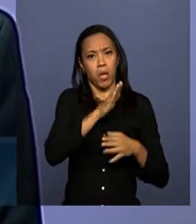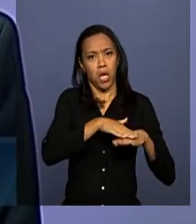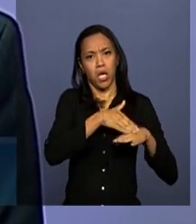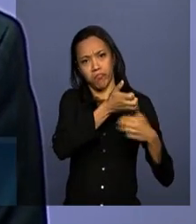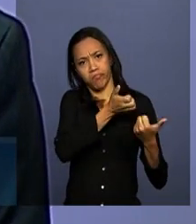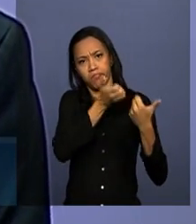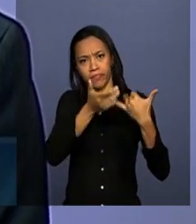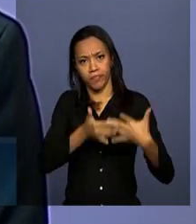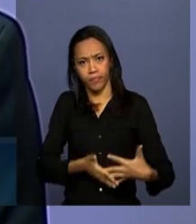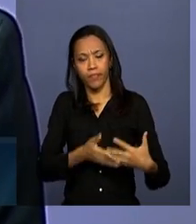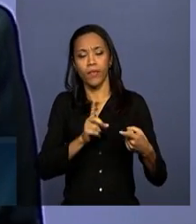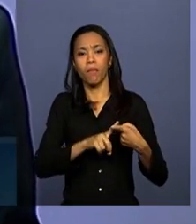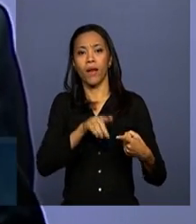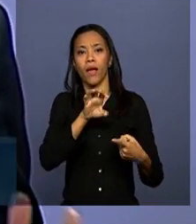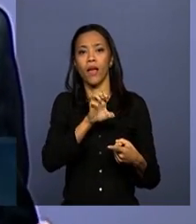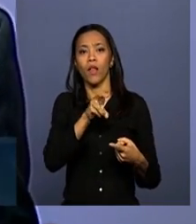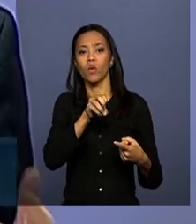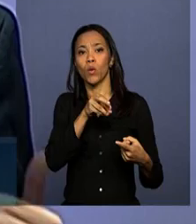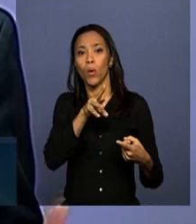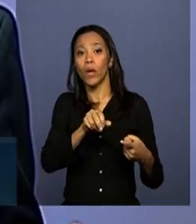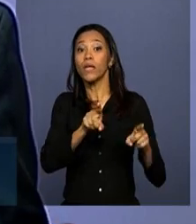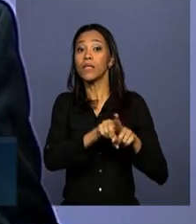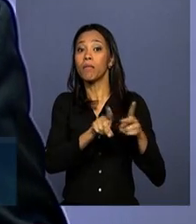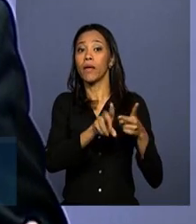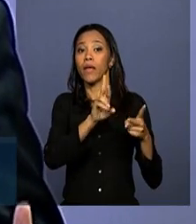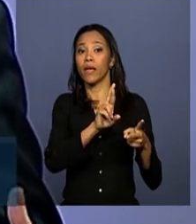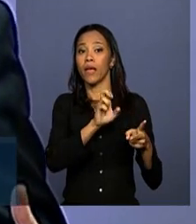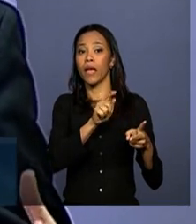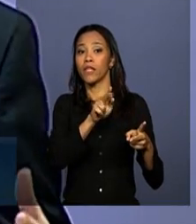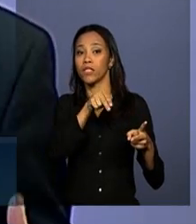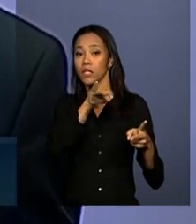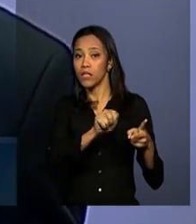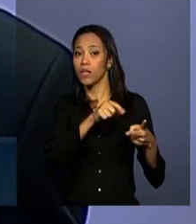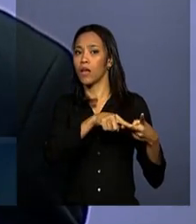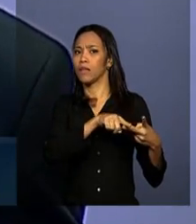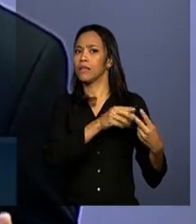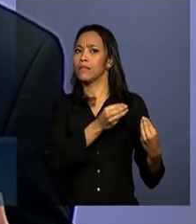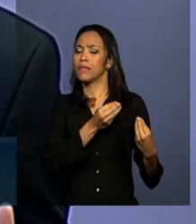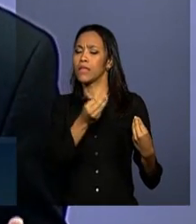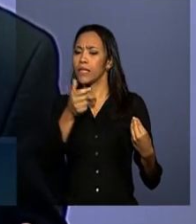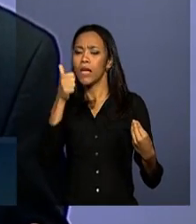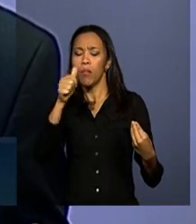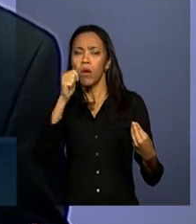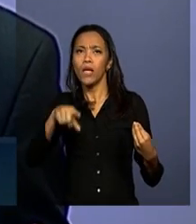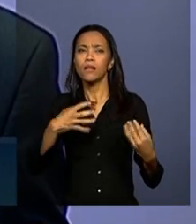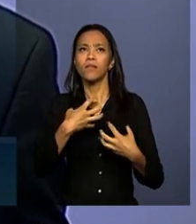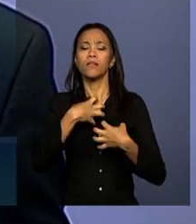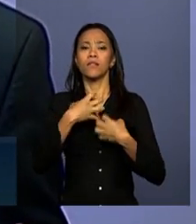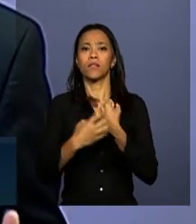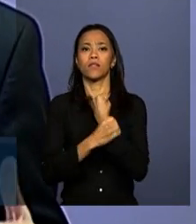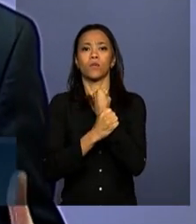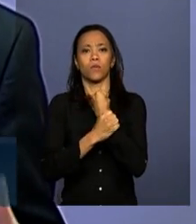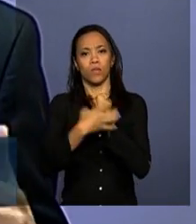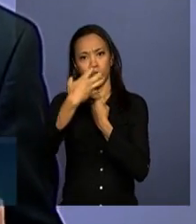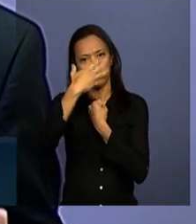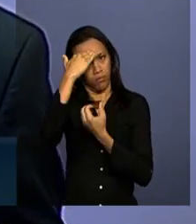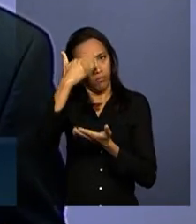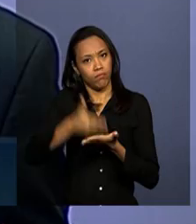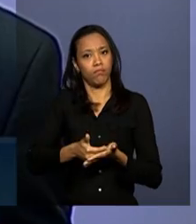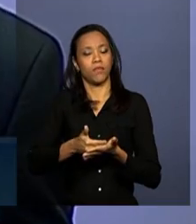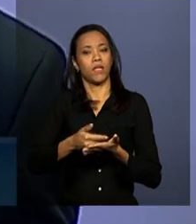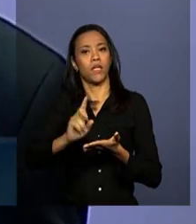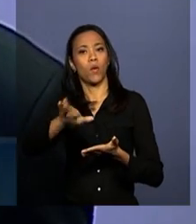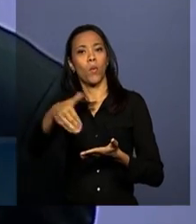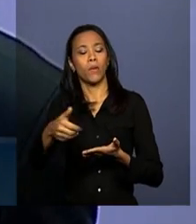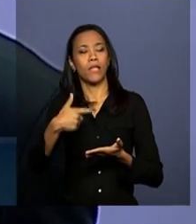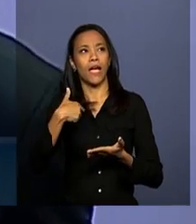ministra Eleonora como pela Regina Mick, que dê à mulher a relação de confiança e a oportunidade de, no momento em que ela